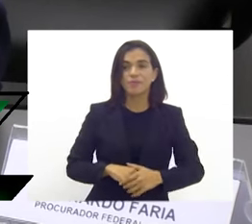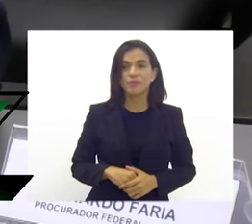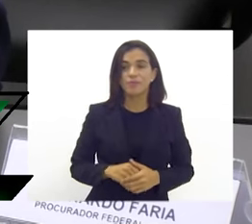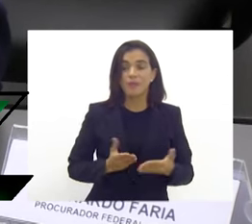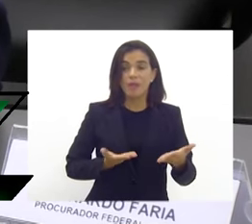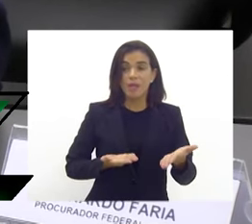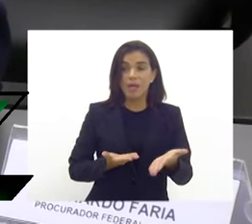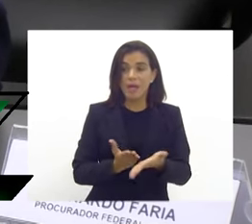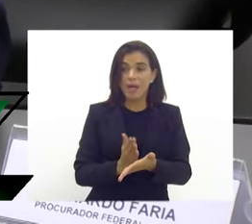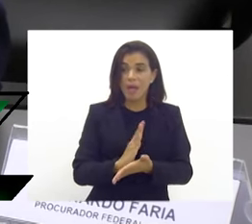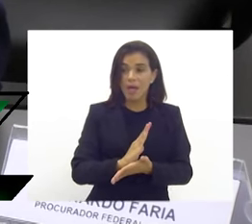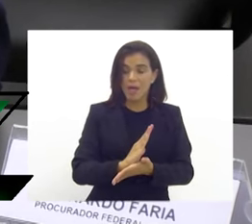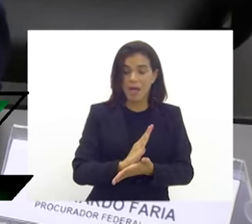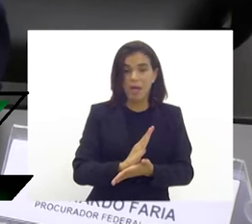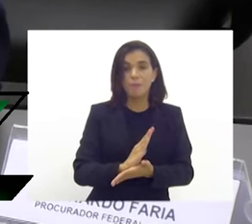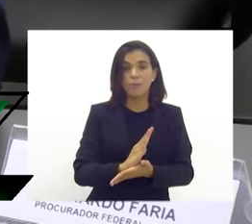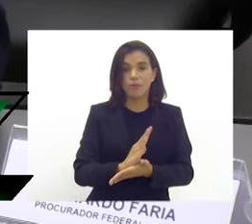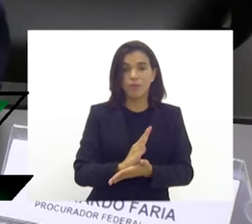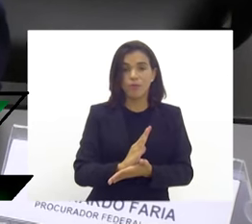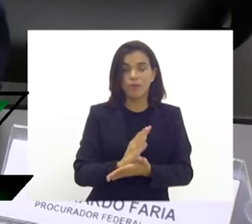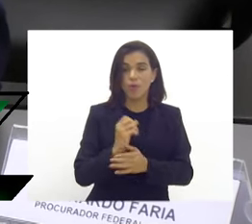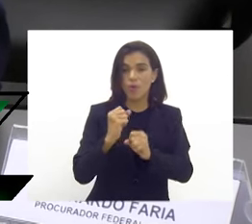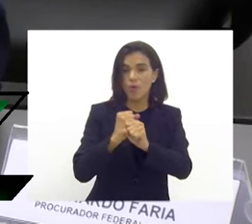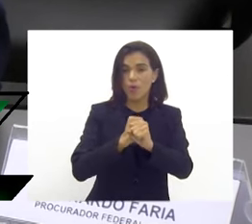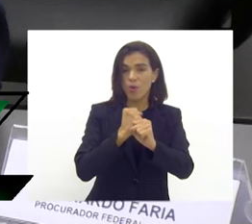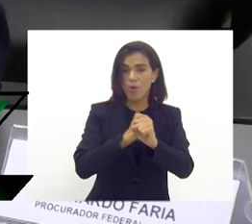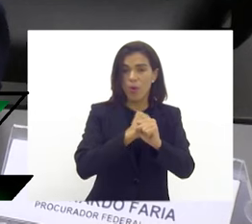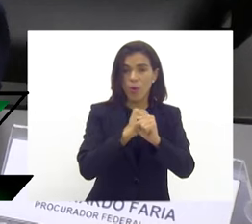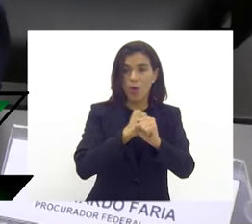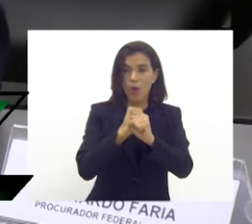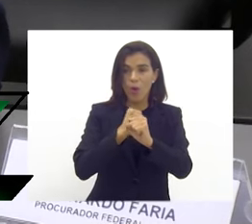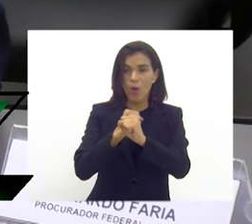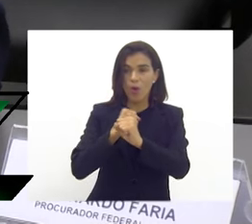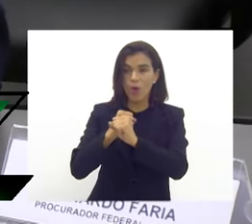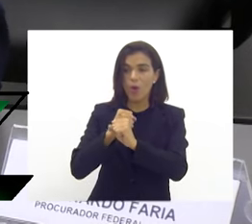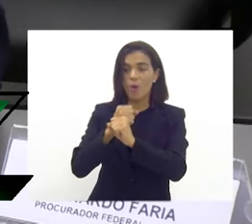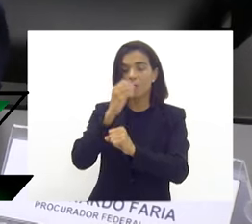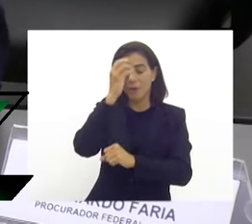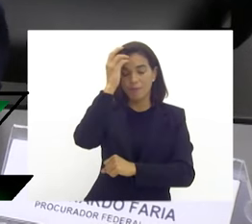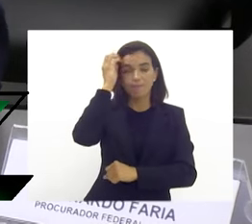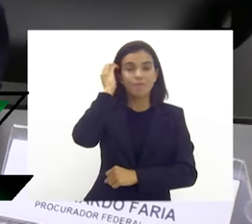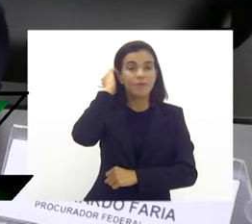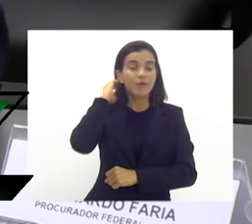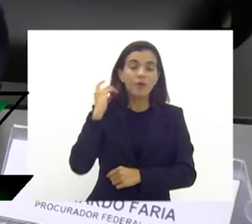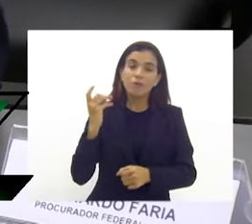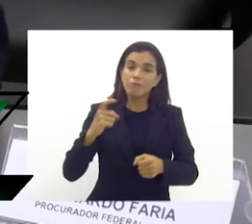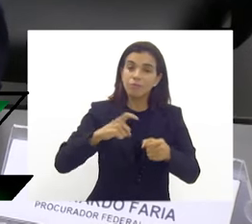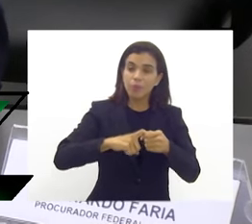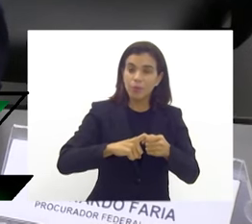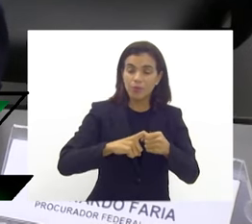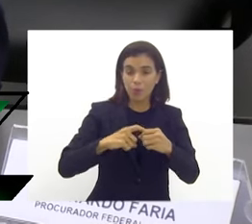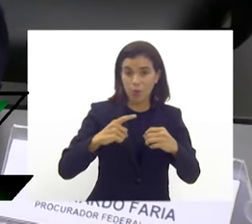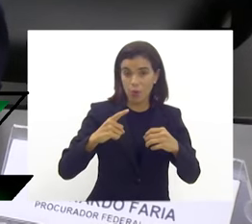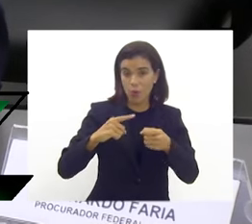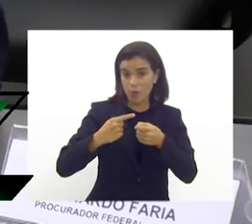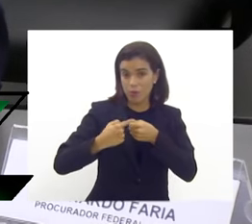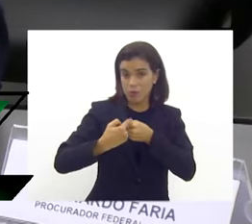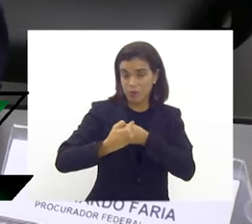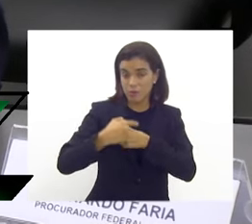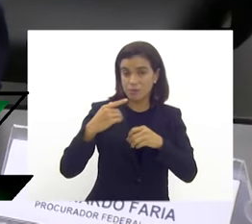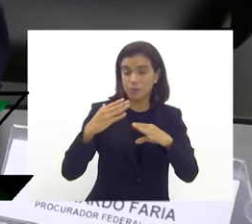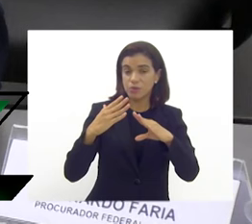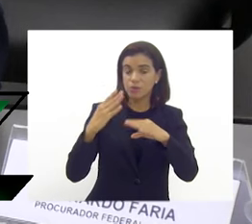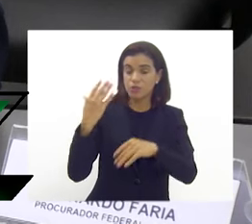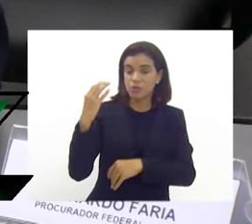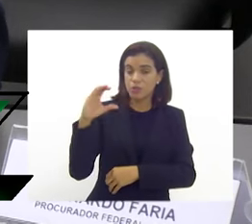uma grande obra e ela foi essa ação foi conveniada com o município de Niterói e